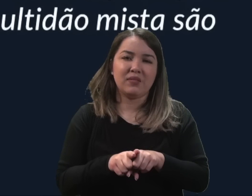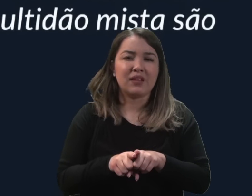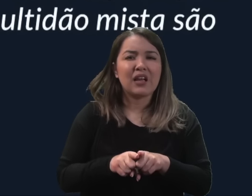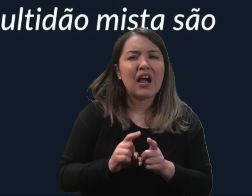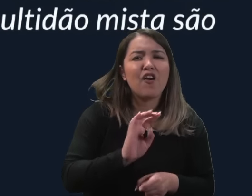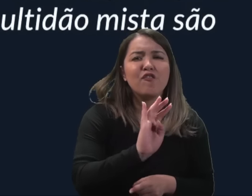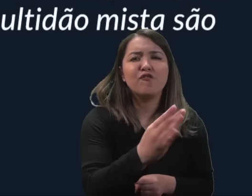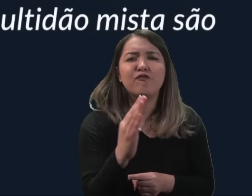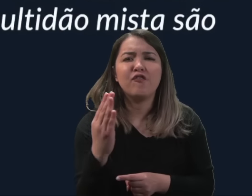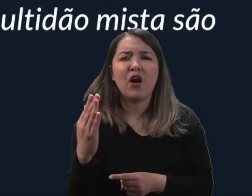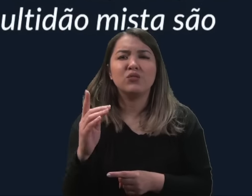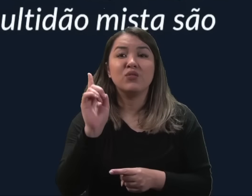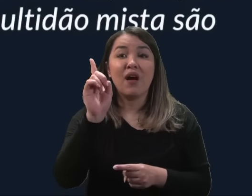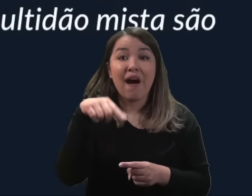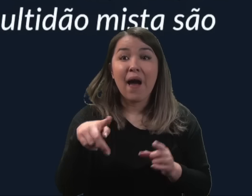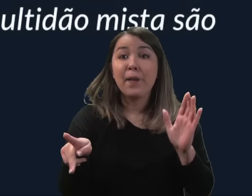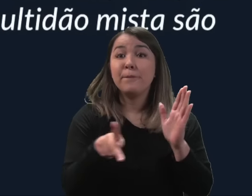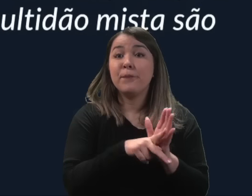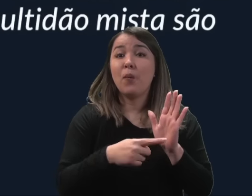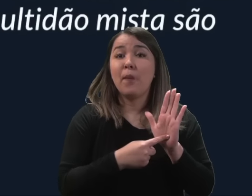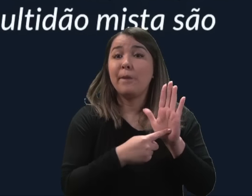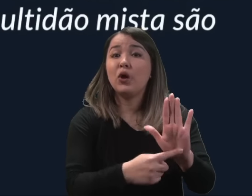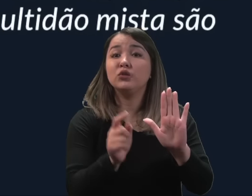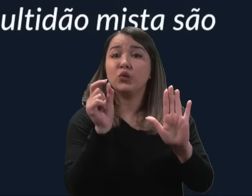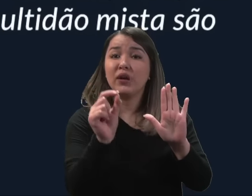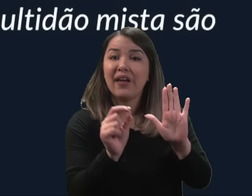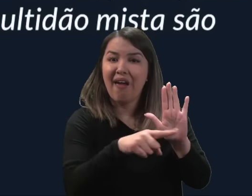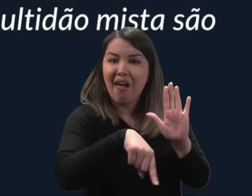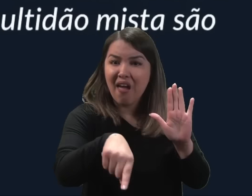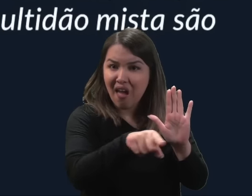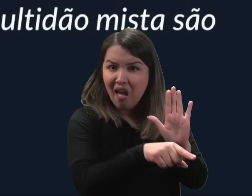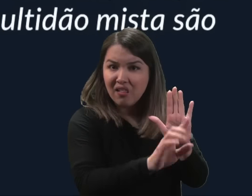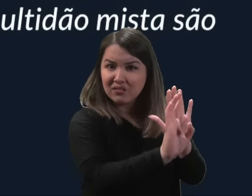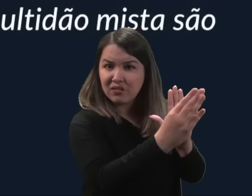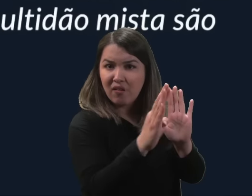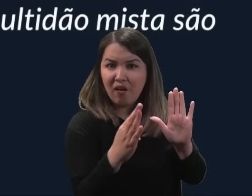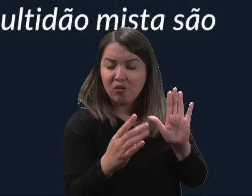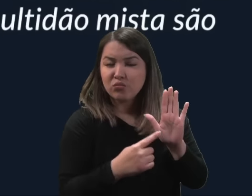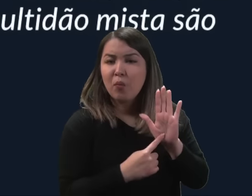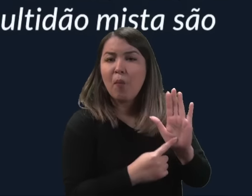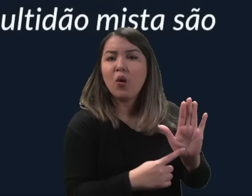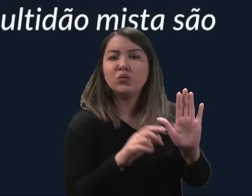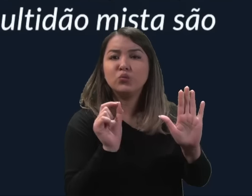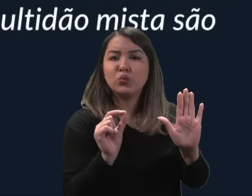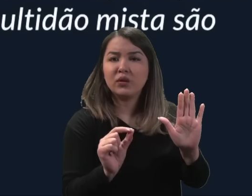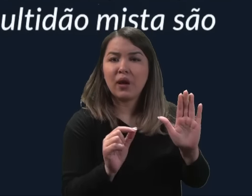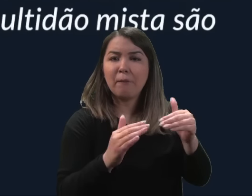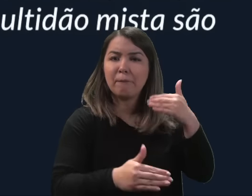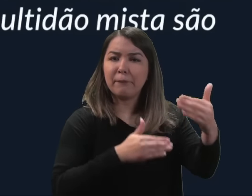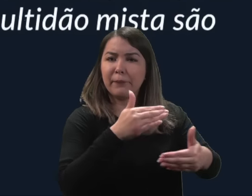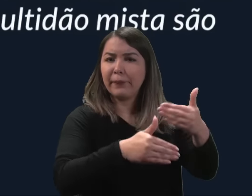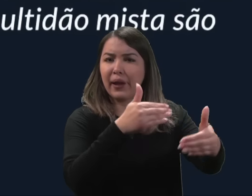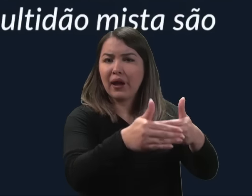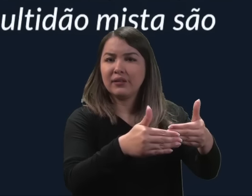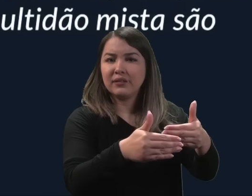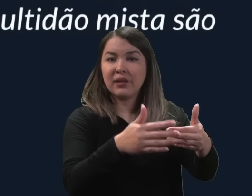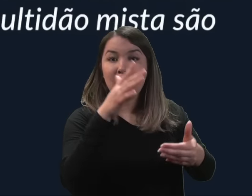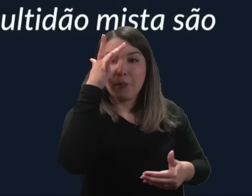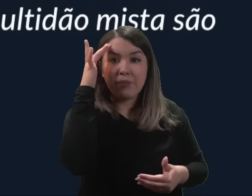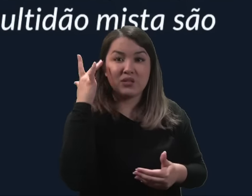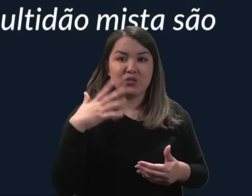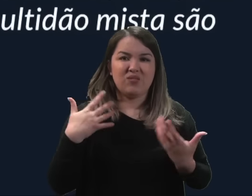entretanto são uma benção disfarçada porque eles constituem uma parte do processo de peneiramento pelo